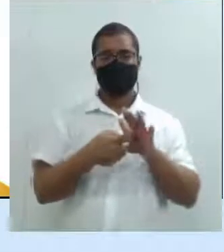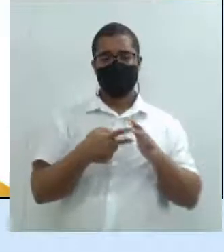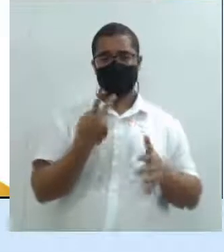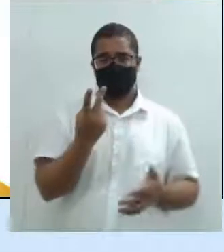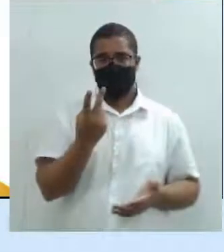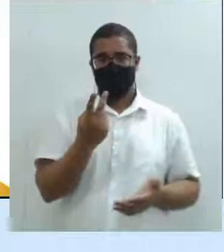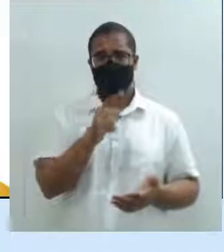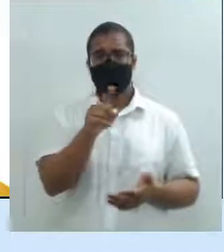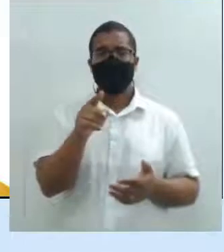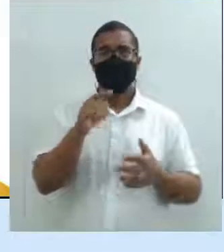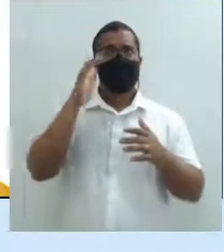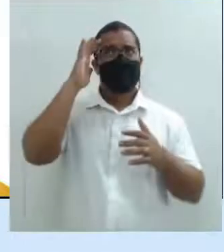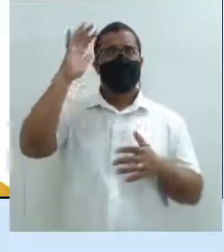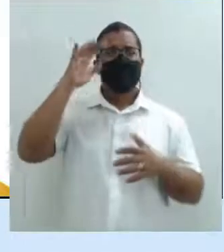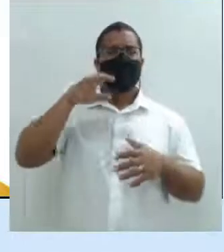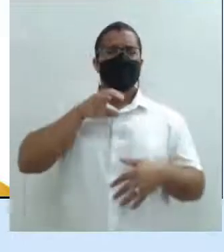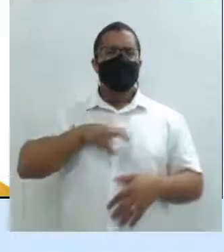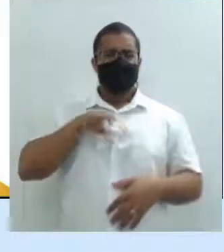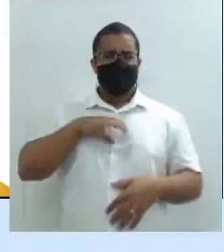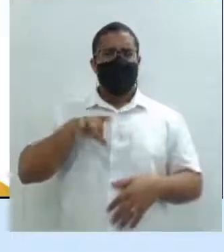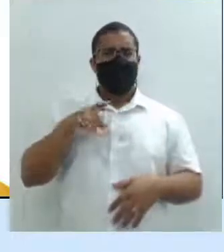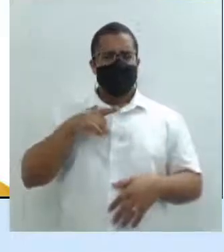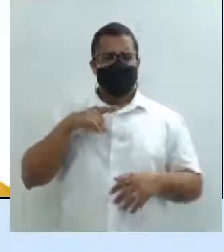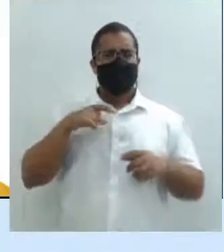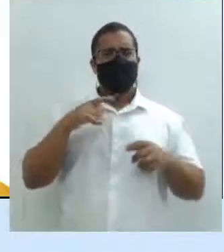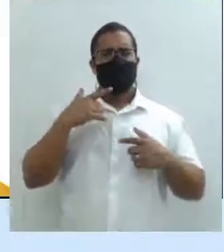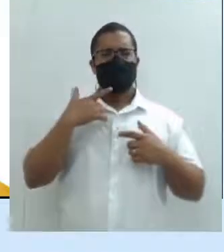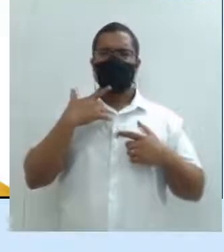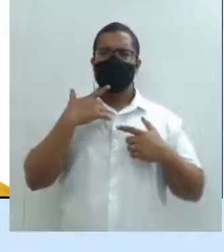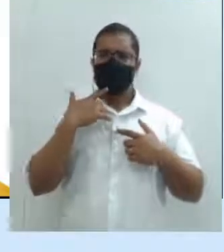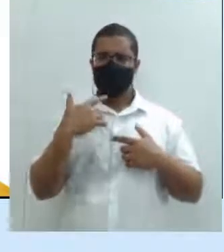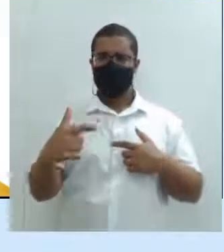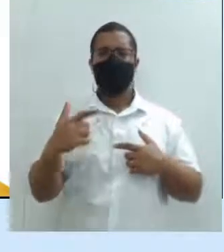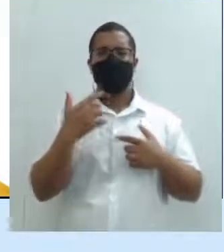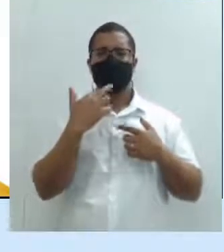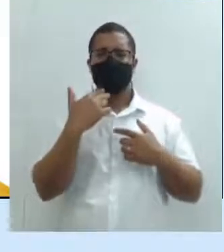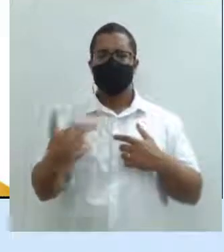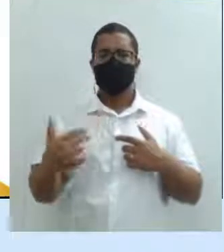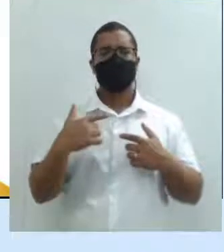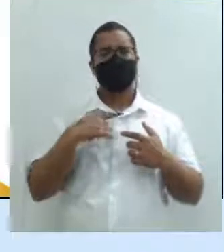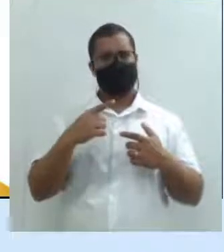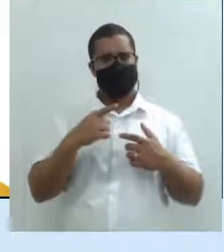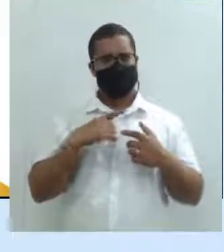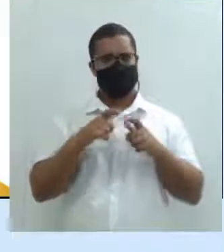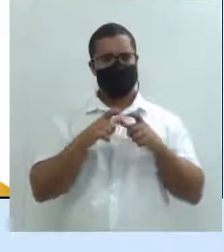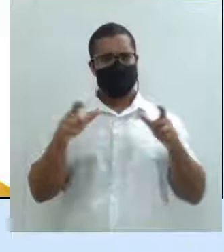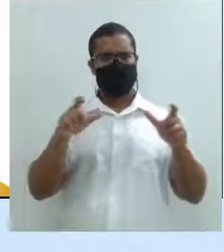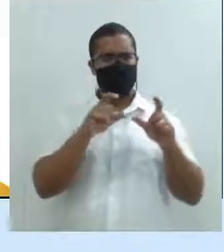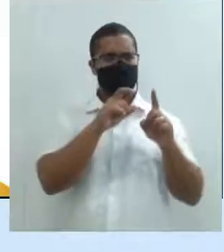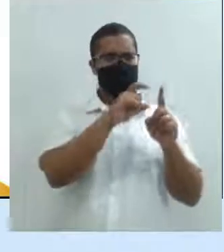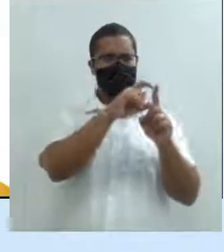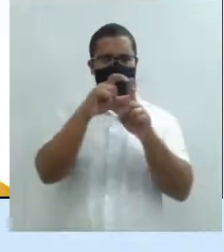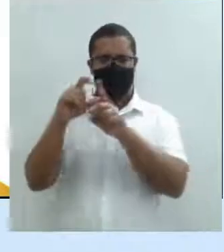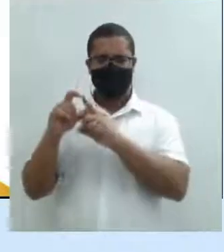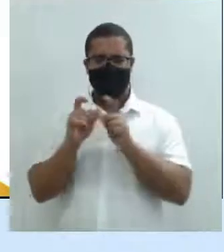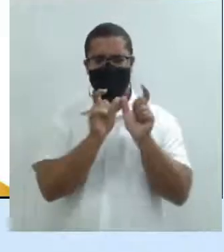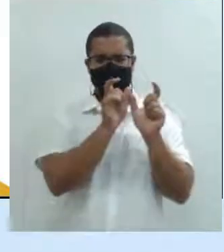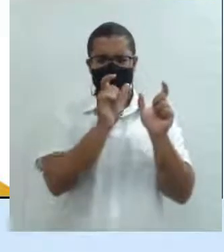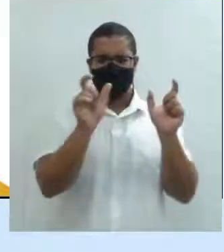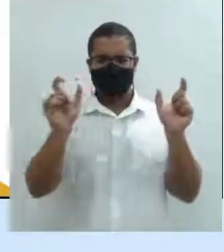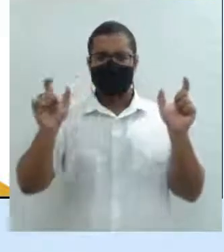aí na língua portuguesa, nós temos uma língua muito vasta, muito ampla, a infinidade de palavras que às